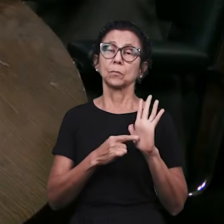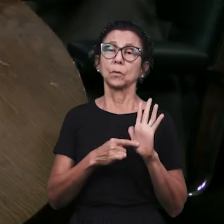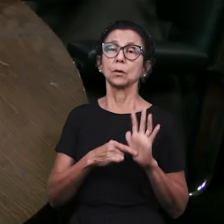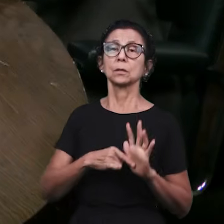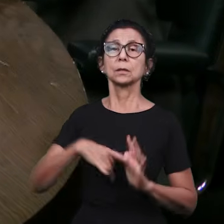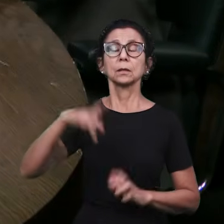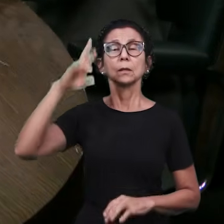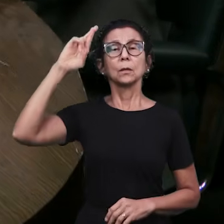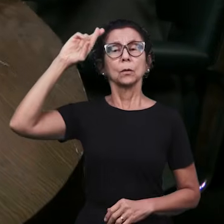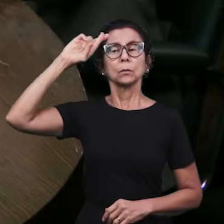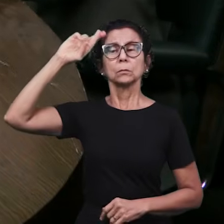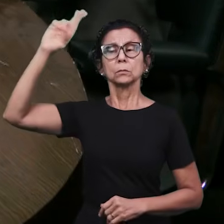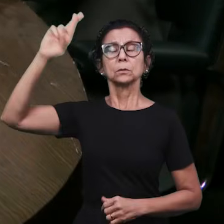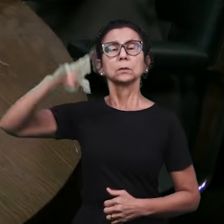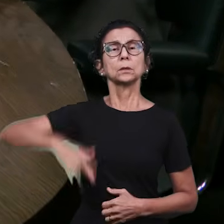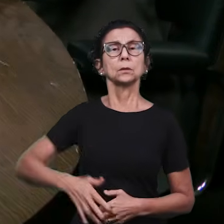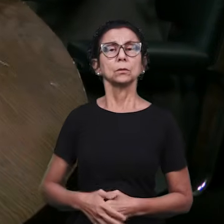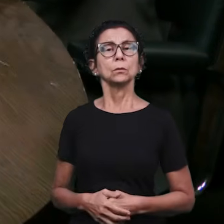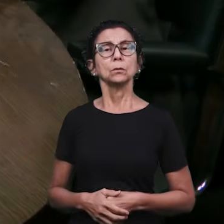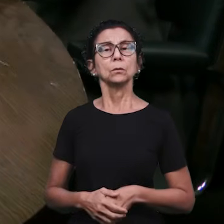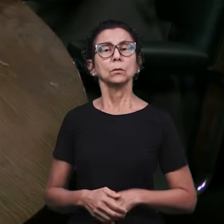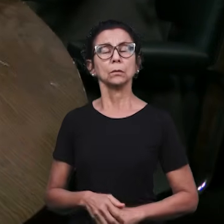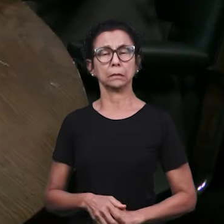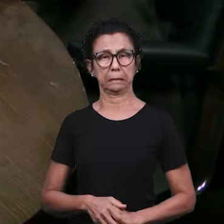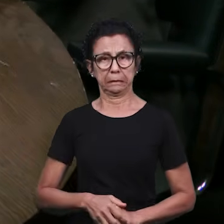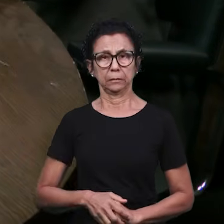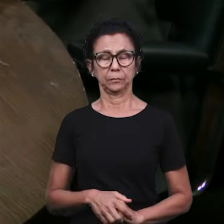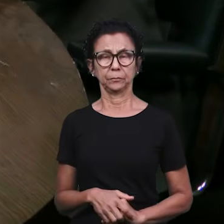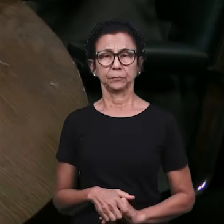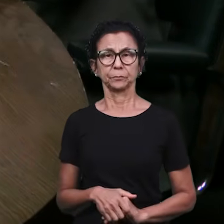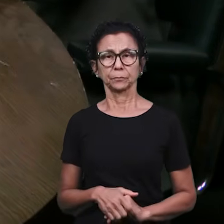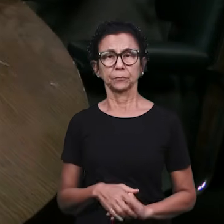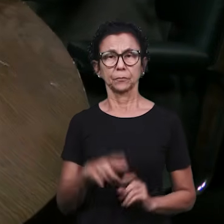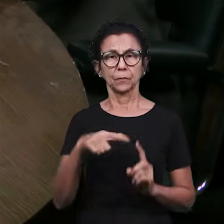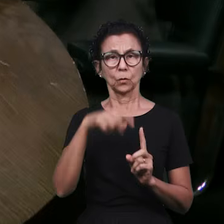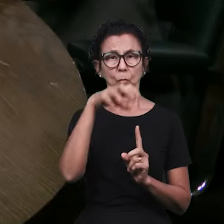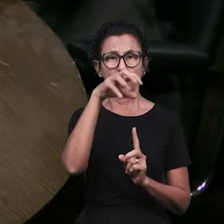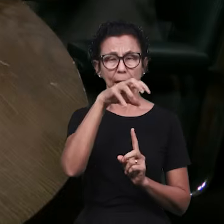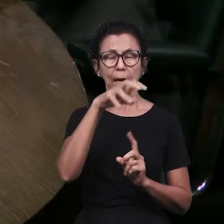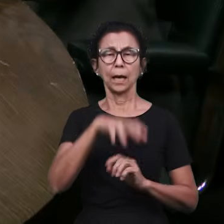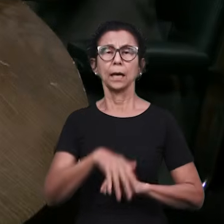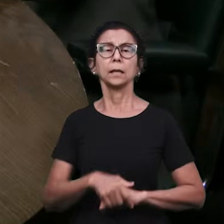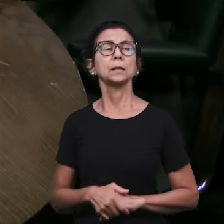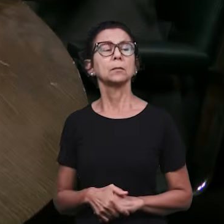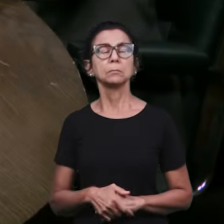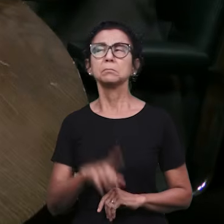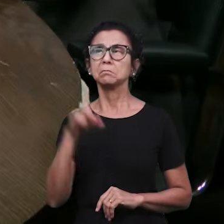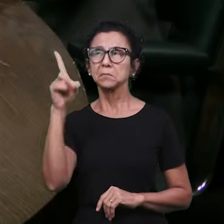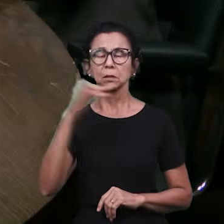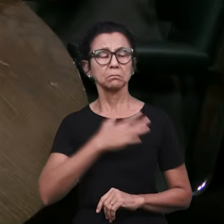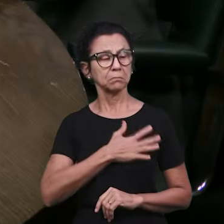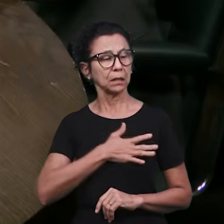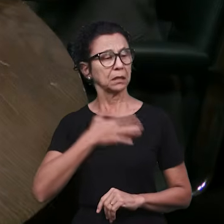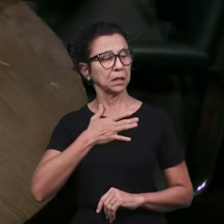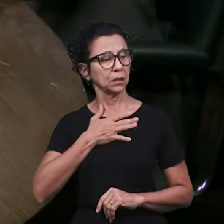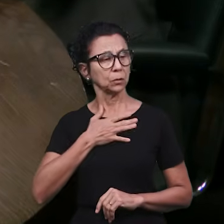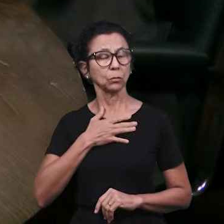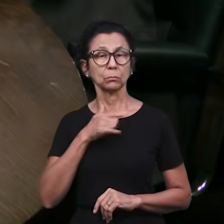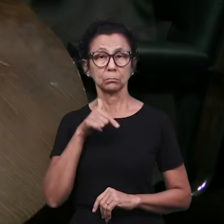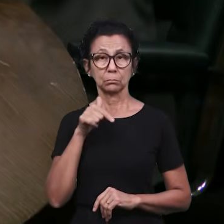Senhor confirmou o reino de Josafá e ele teve muitas riquezas e glória